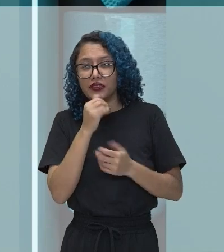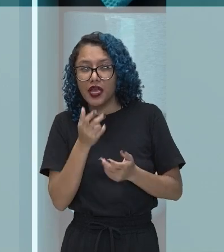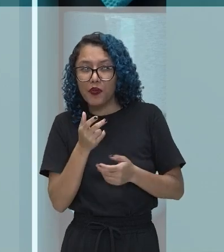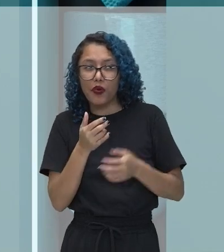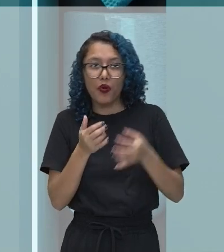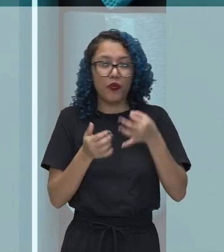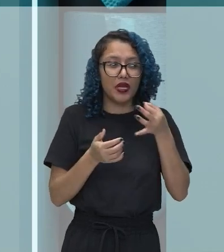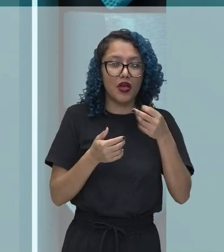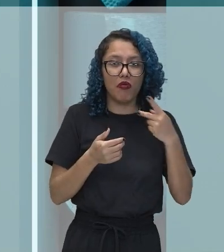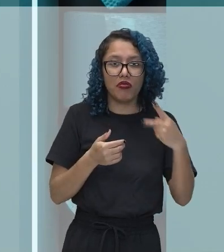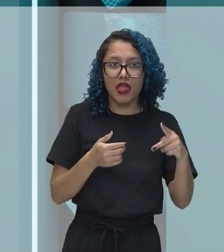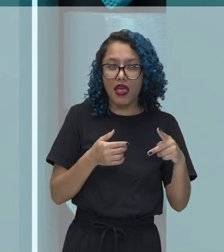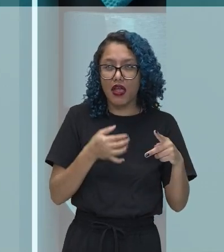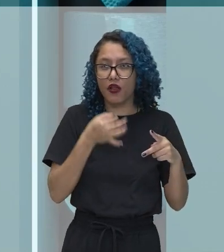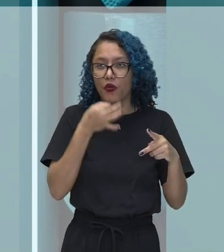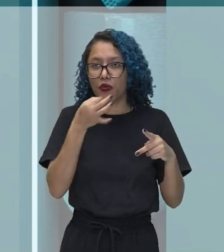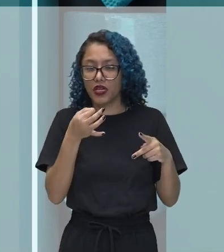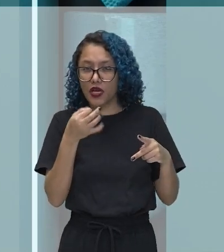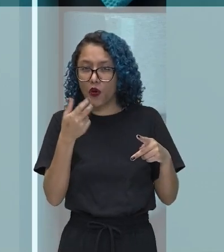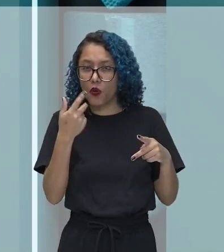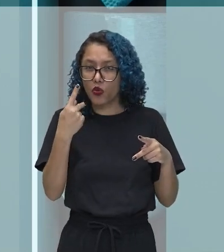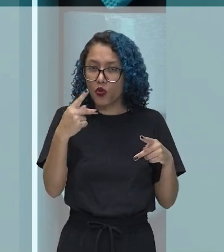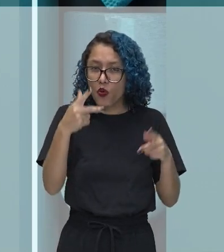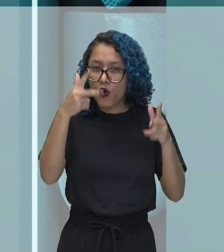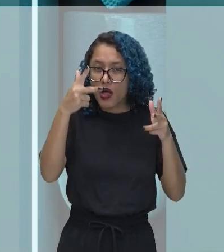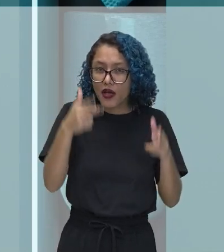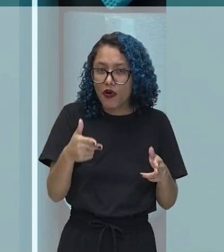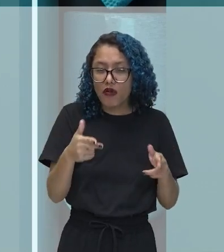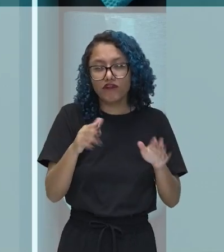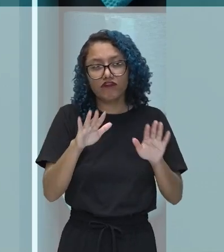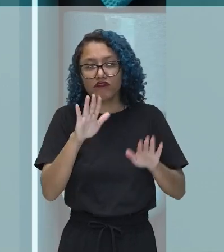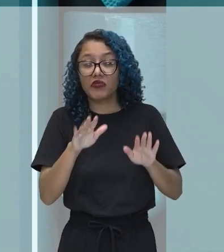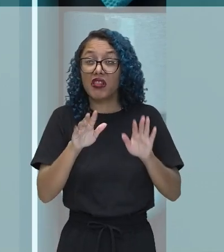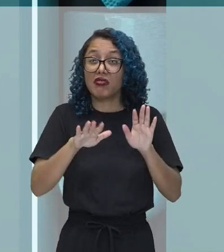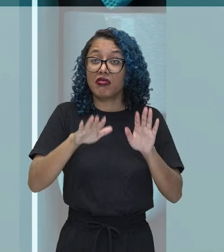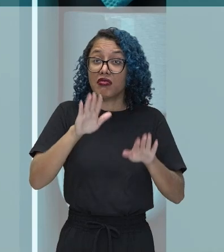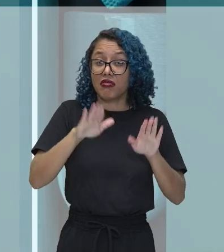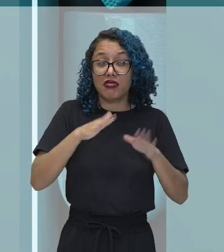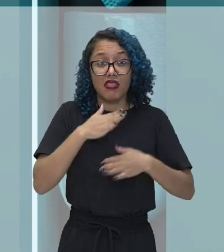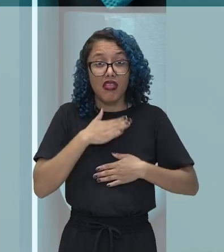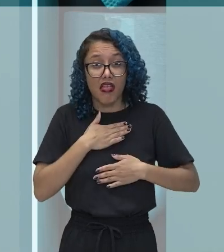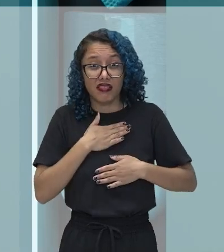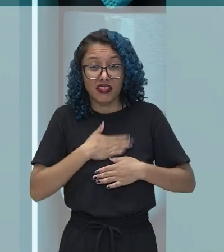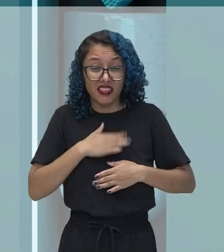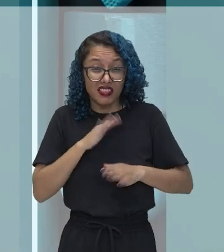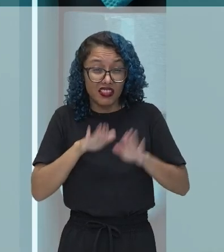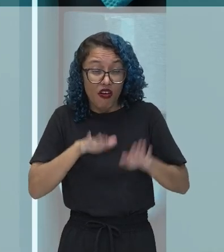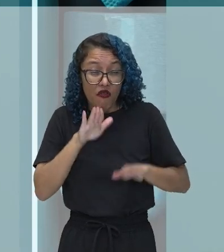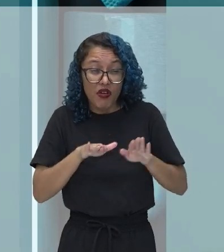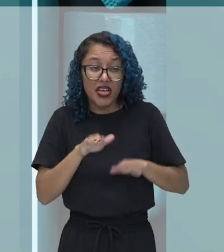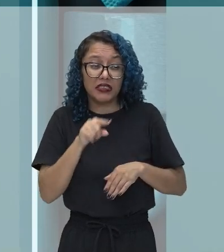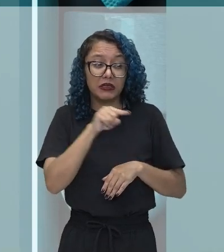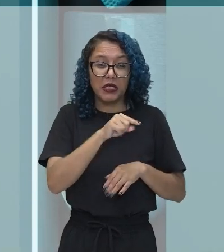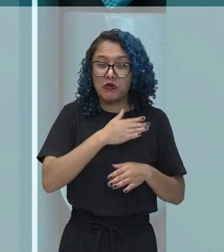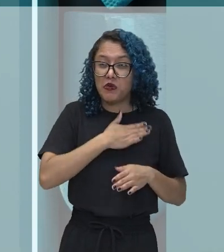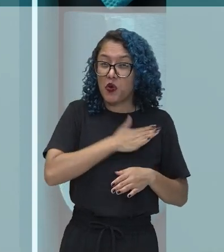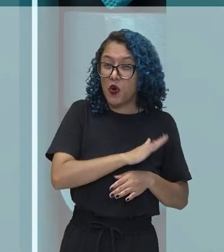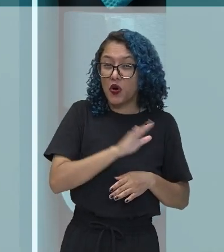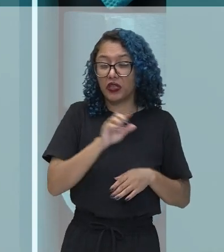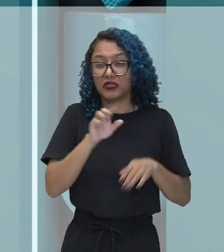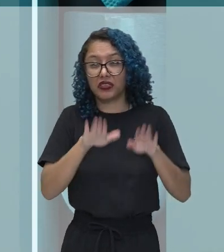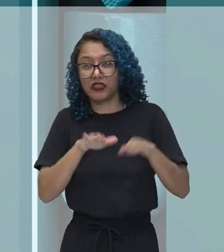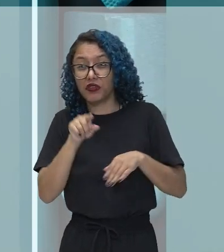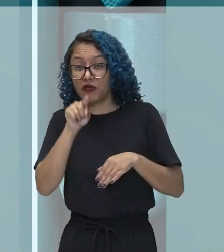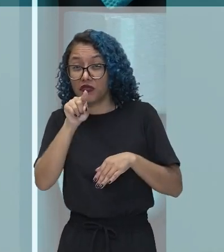Ele pode gostar do produto e você pode não gostar. Você vai fazer uma análise nessa resenha e,